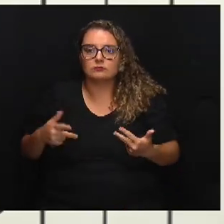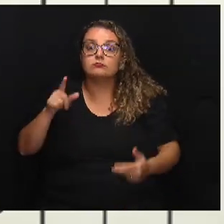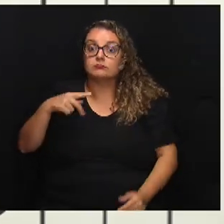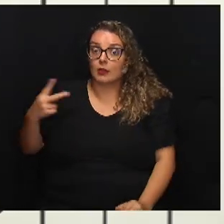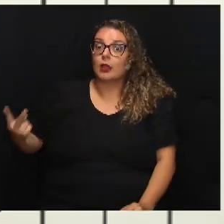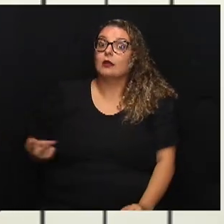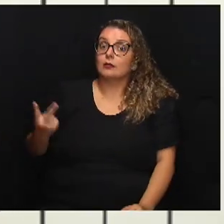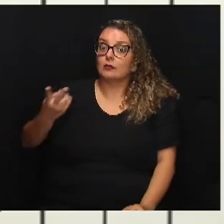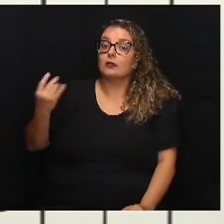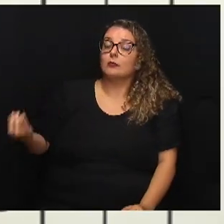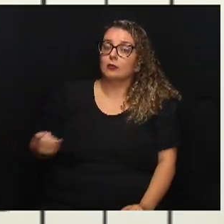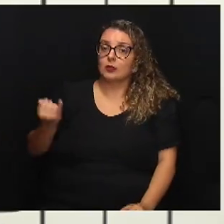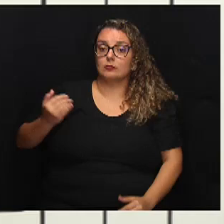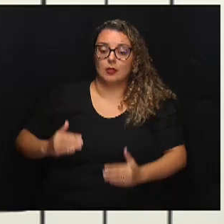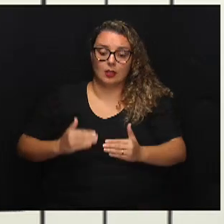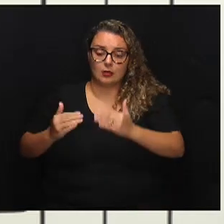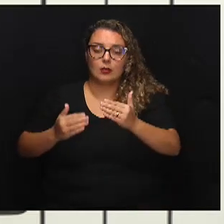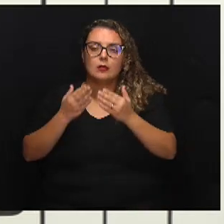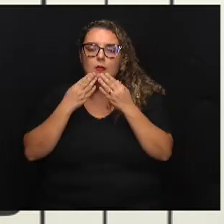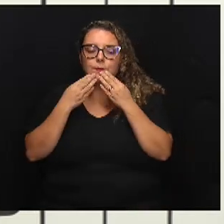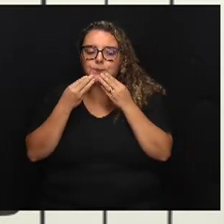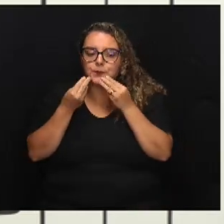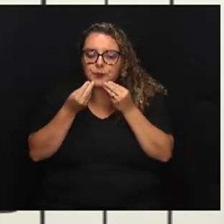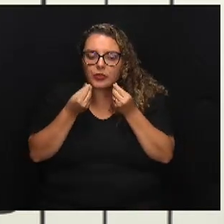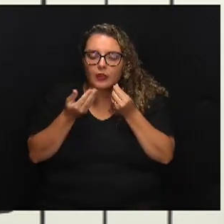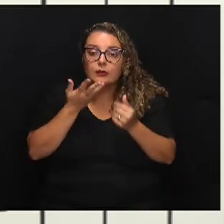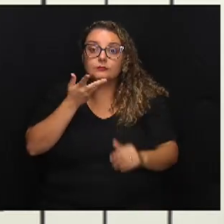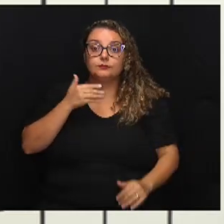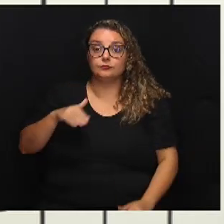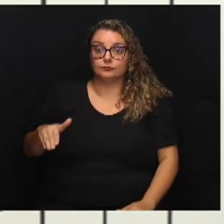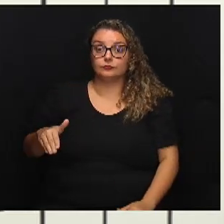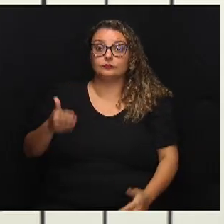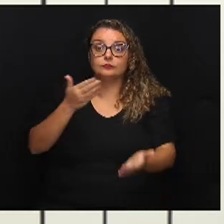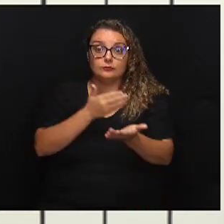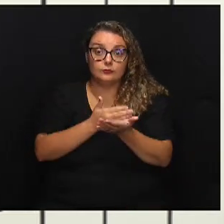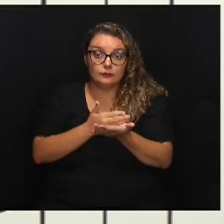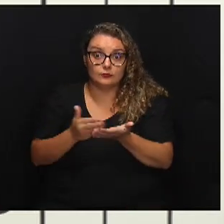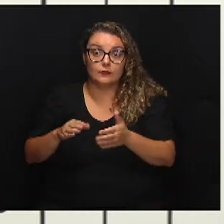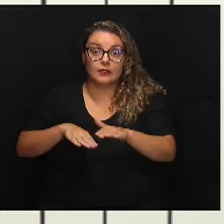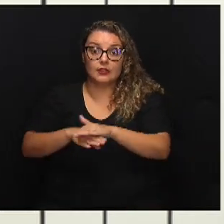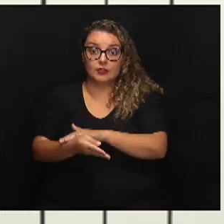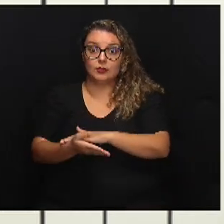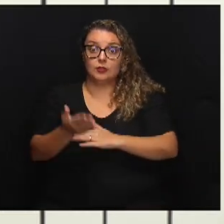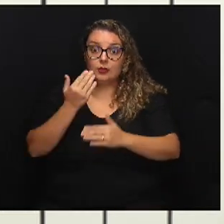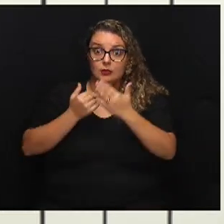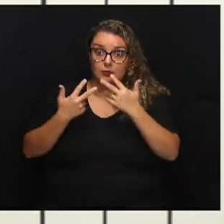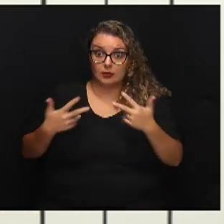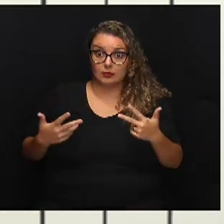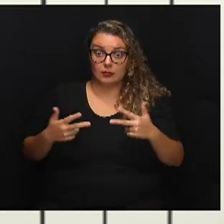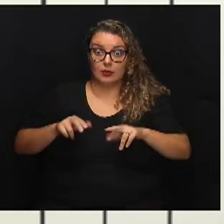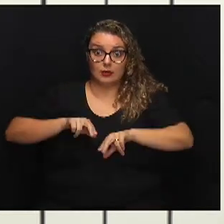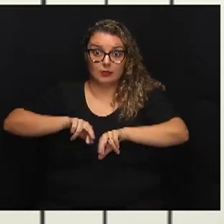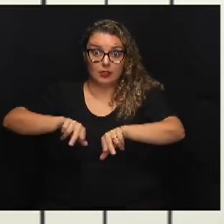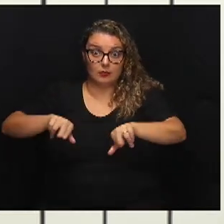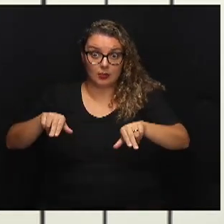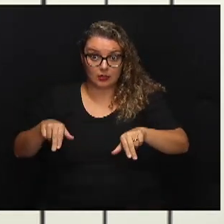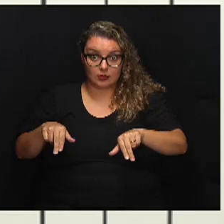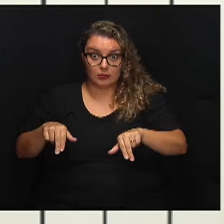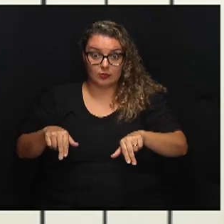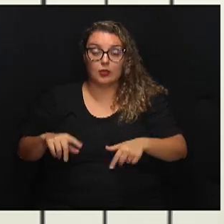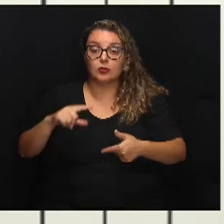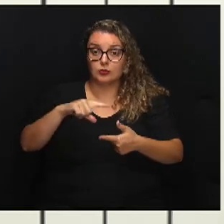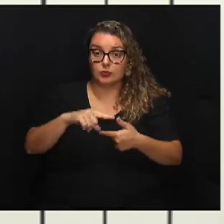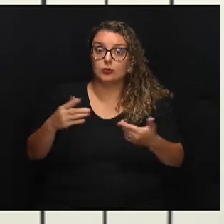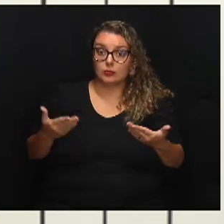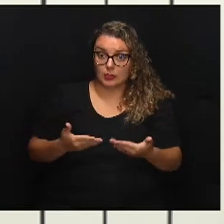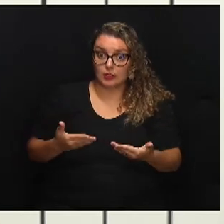para o desenvolvimento do paladar da criança e o início de um hábito alimentar diversificado. No quadro de